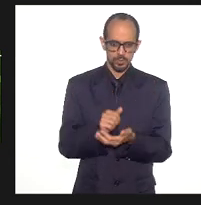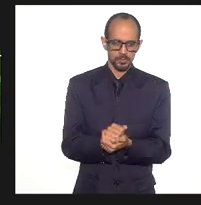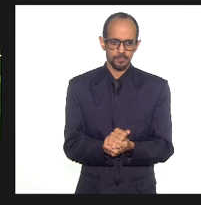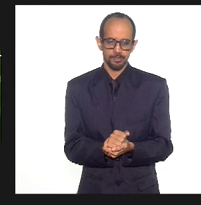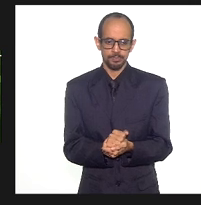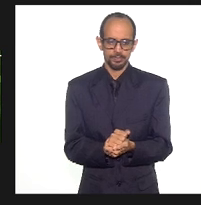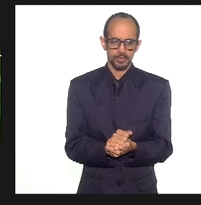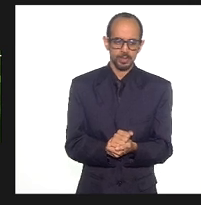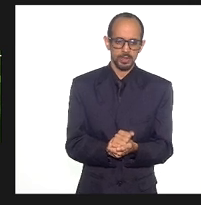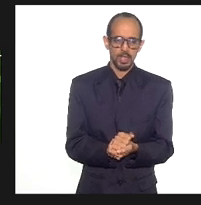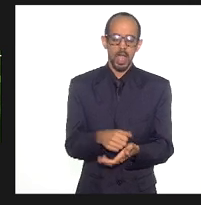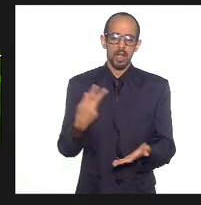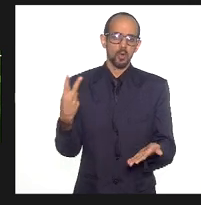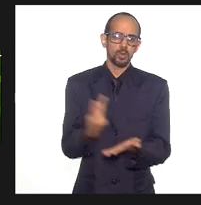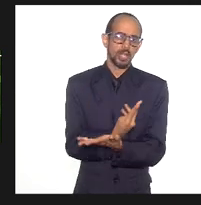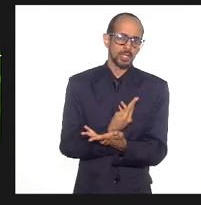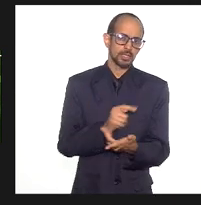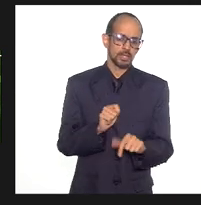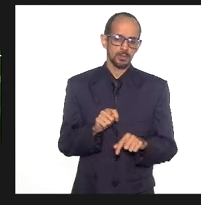19 decorre